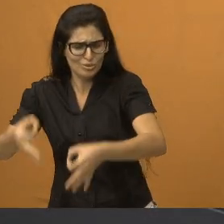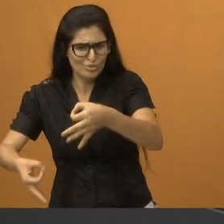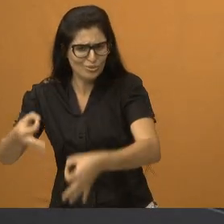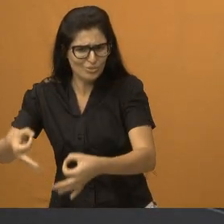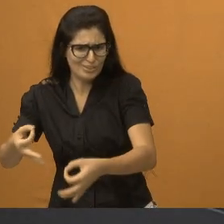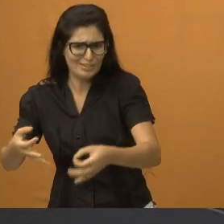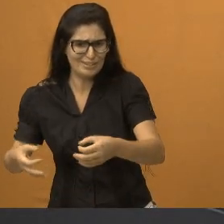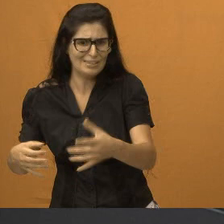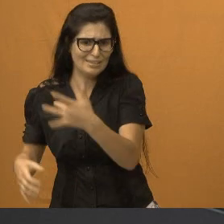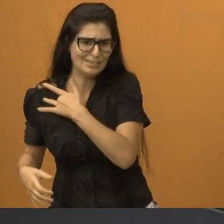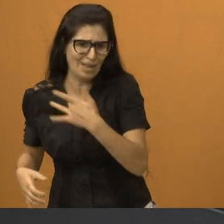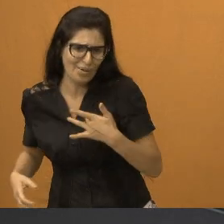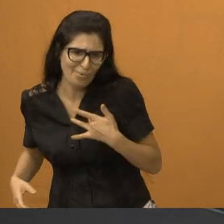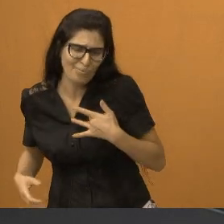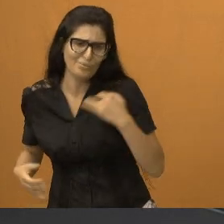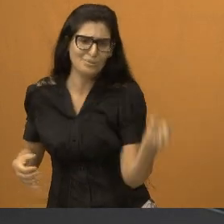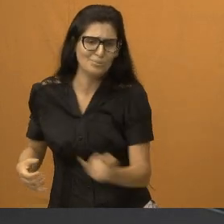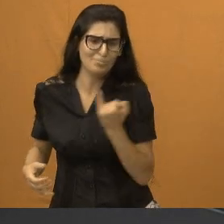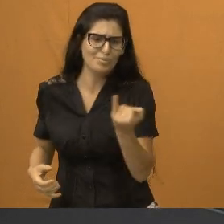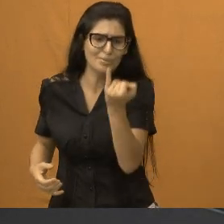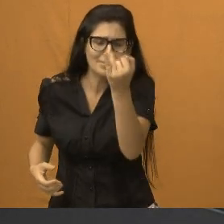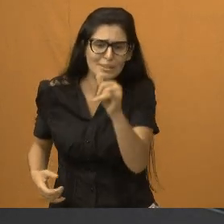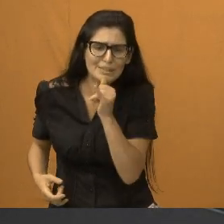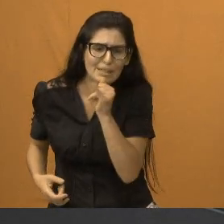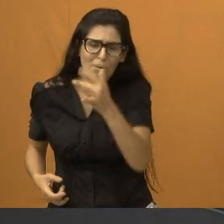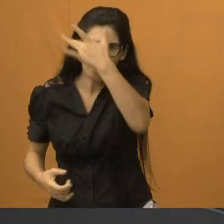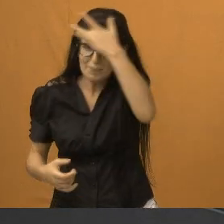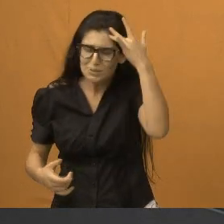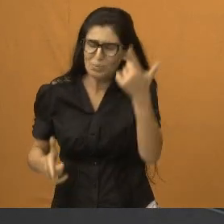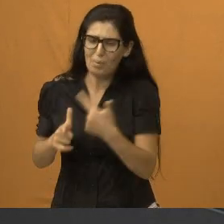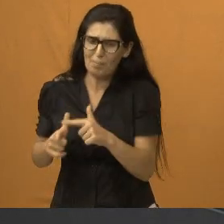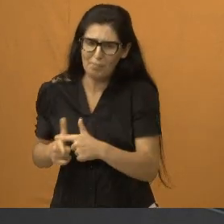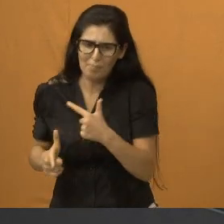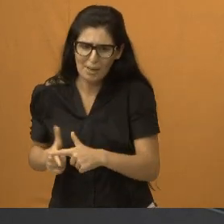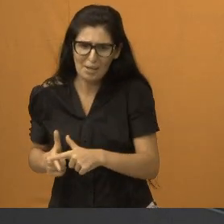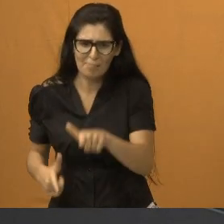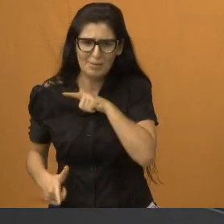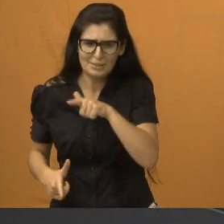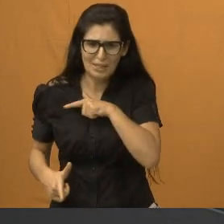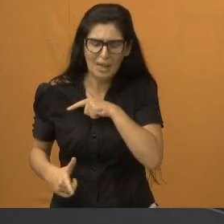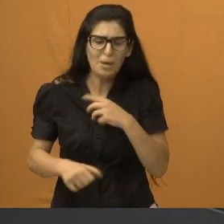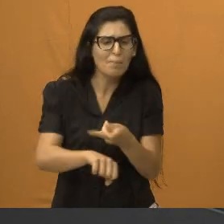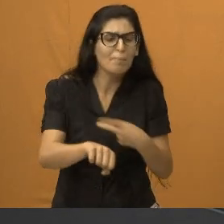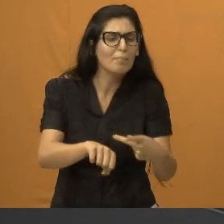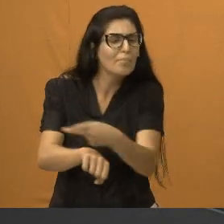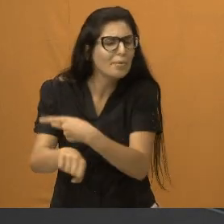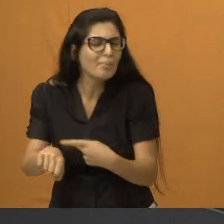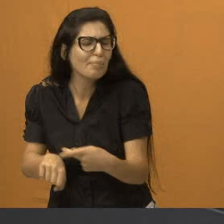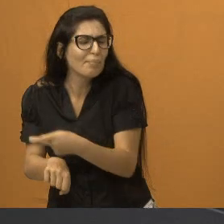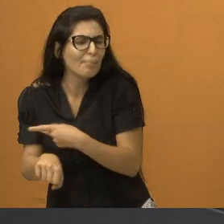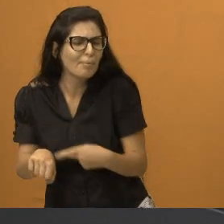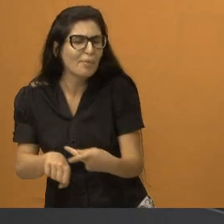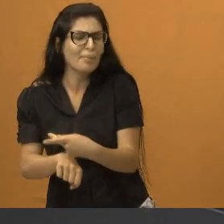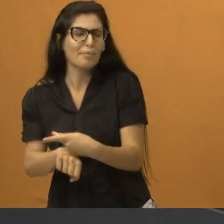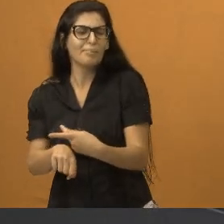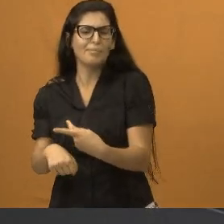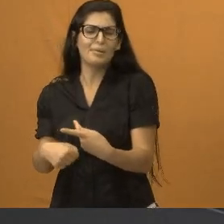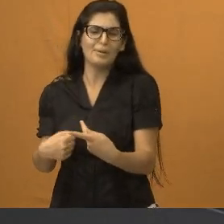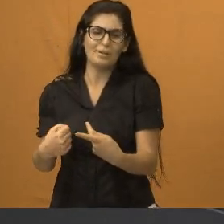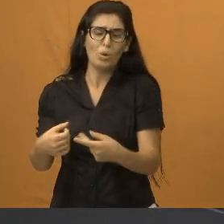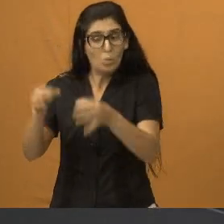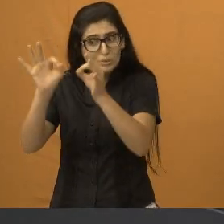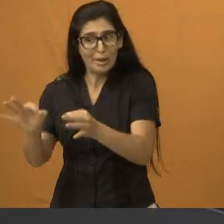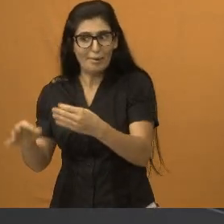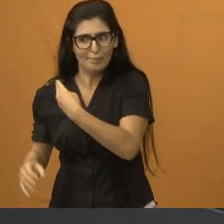saúde. Tá? Então, isso acontece. A pessoa tem um problema, procura... Ao invés de procurar até os órgãos, às